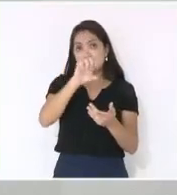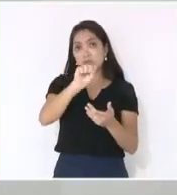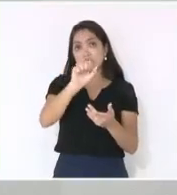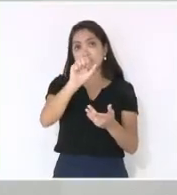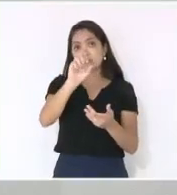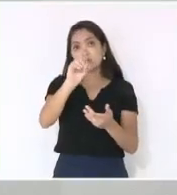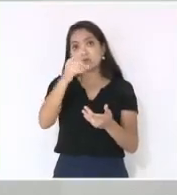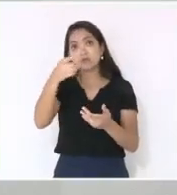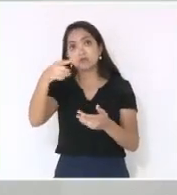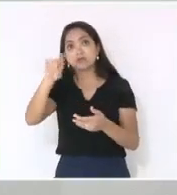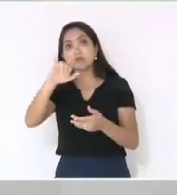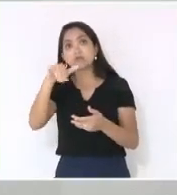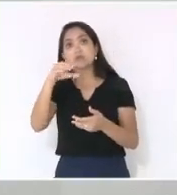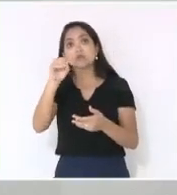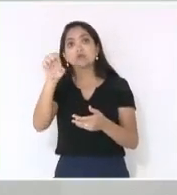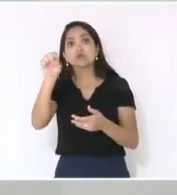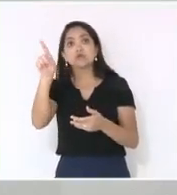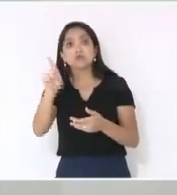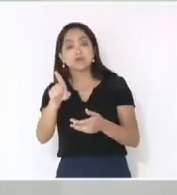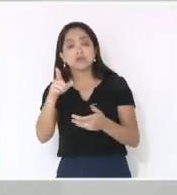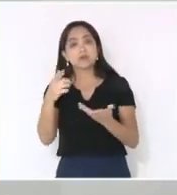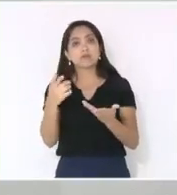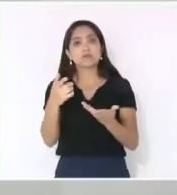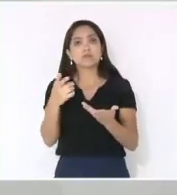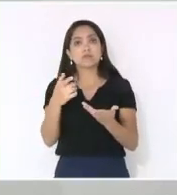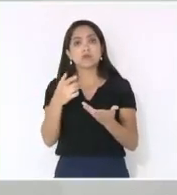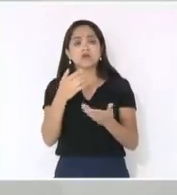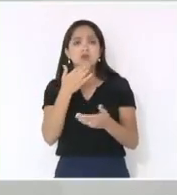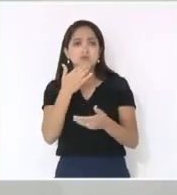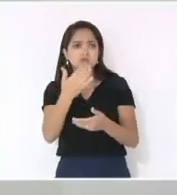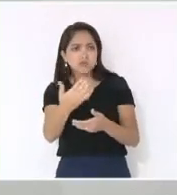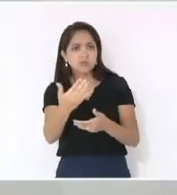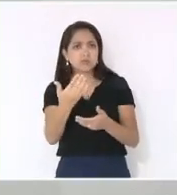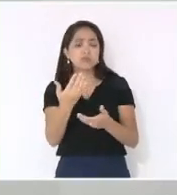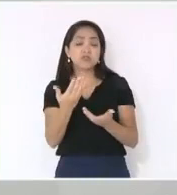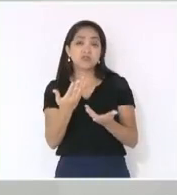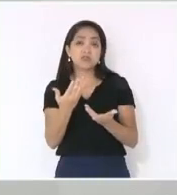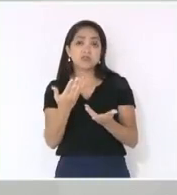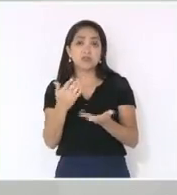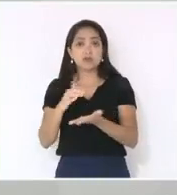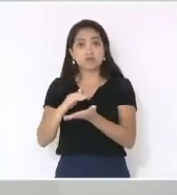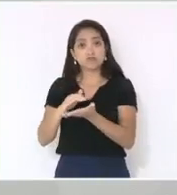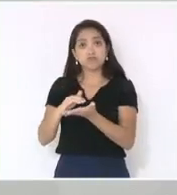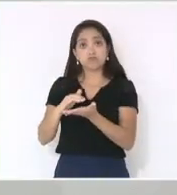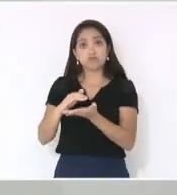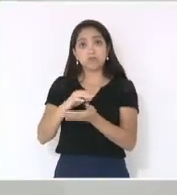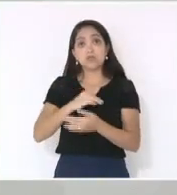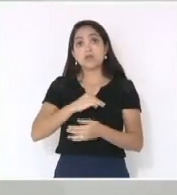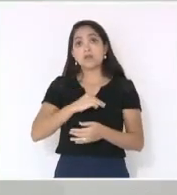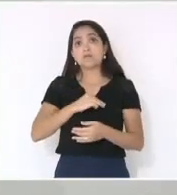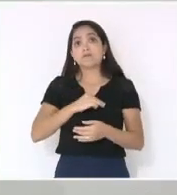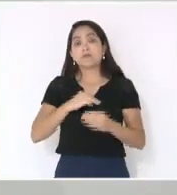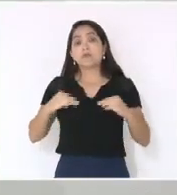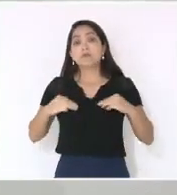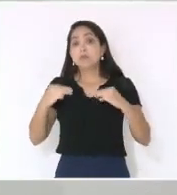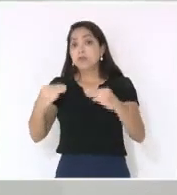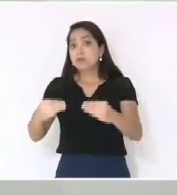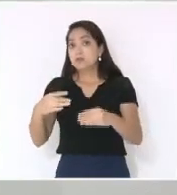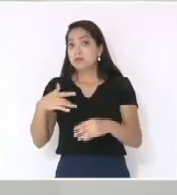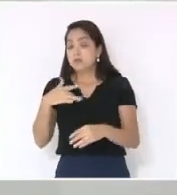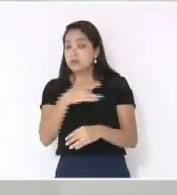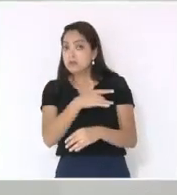região, poderia pedir uma compensação, deputado Gabriel, para o Ministério da Saúde e para fazer frente a esses gastos